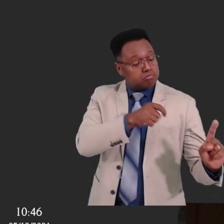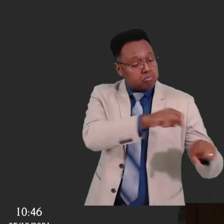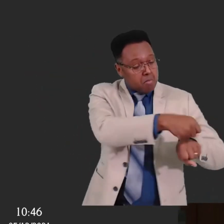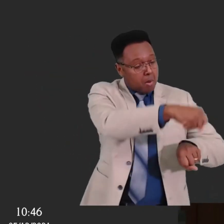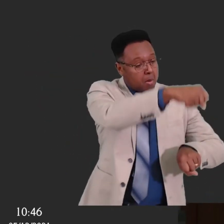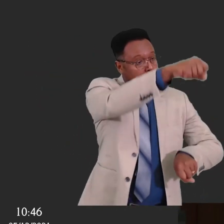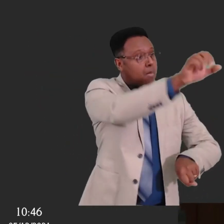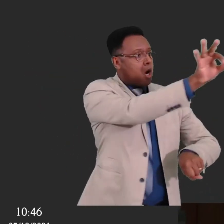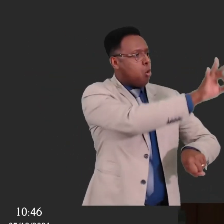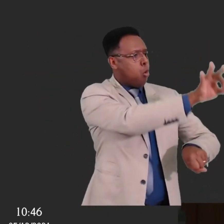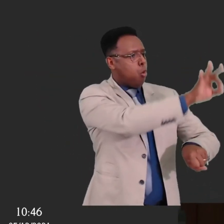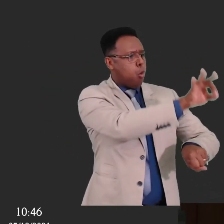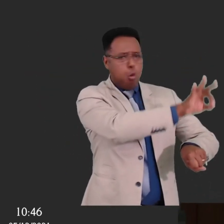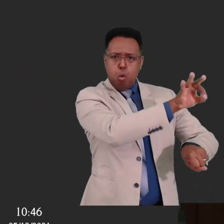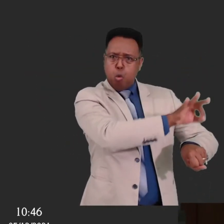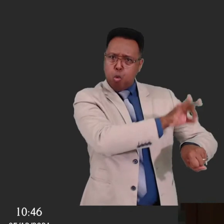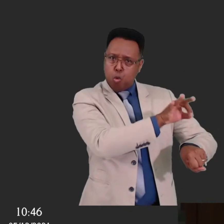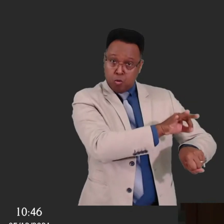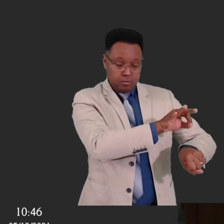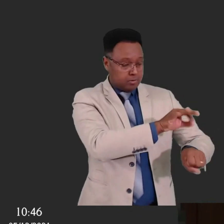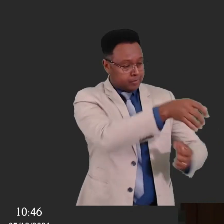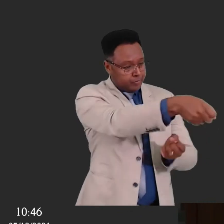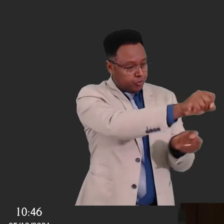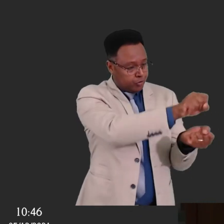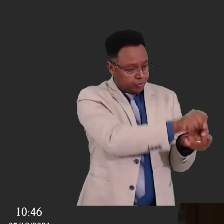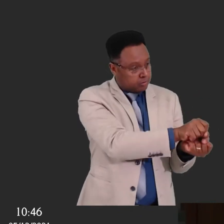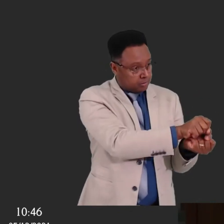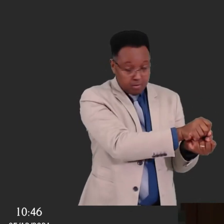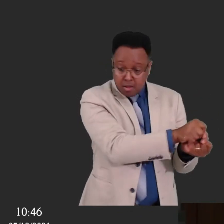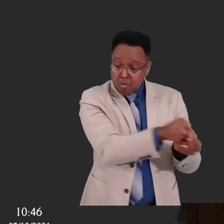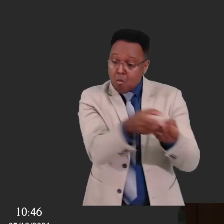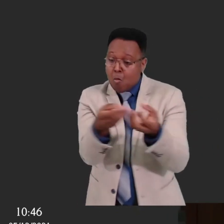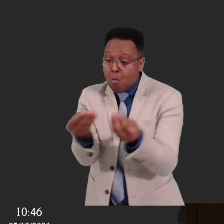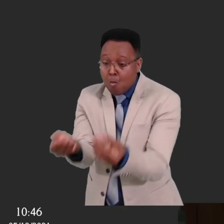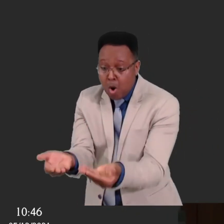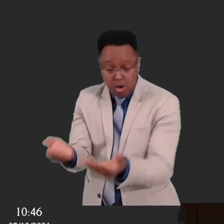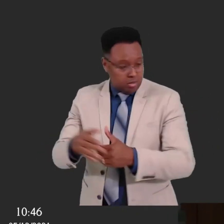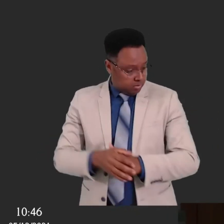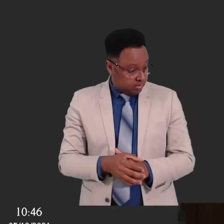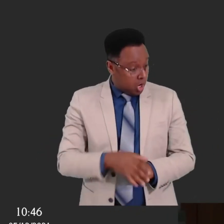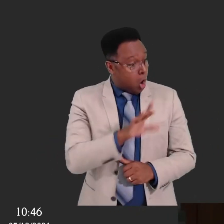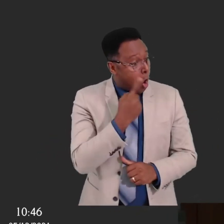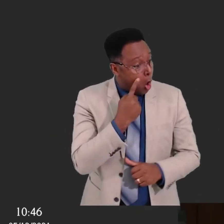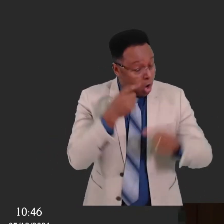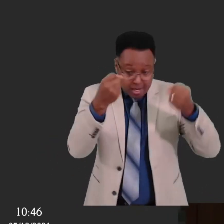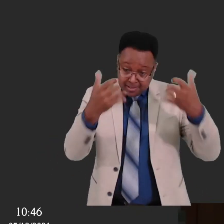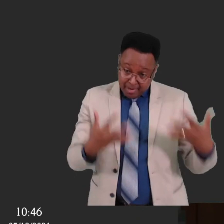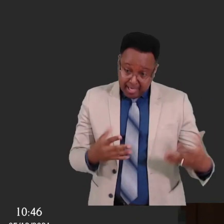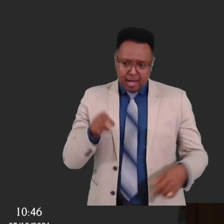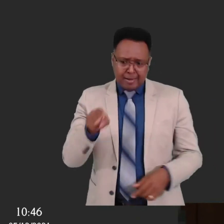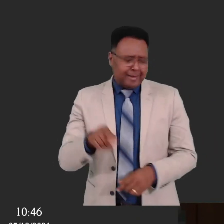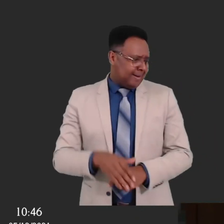tenho falta, estou bem. Mas escreve para ele assim: você não sabe que és um